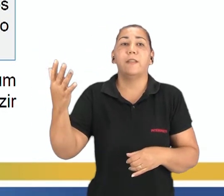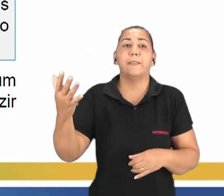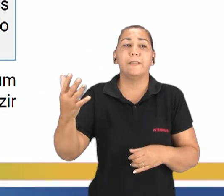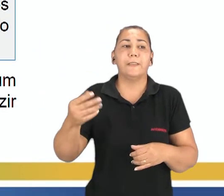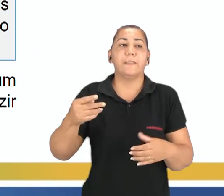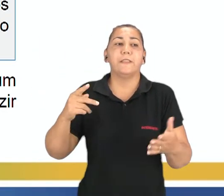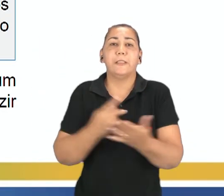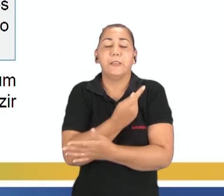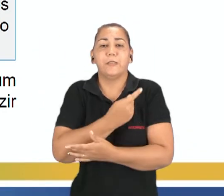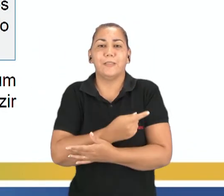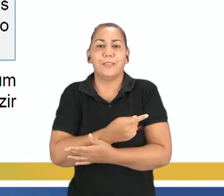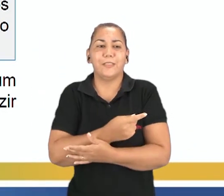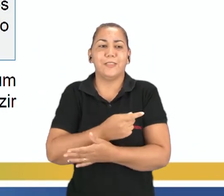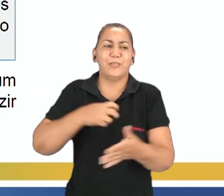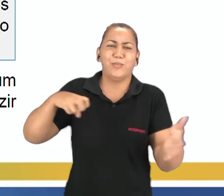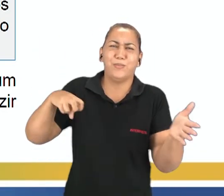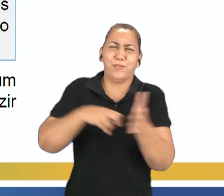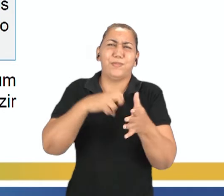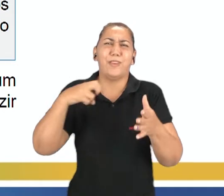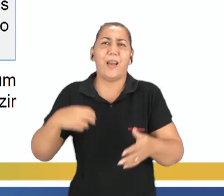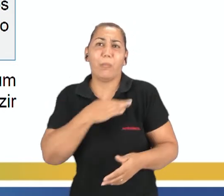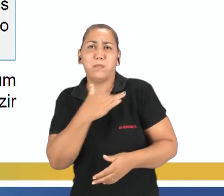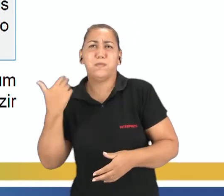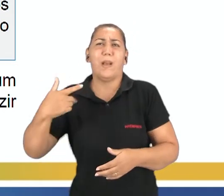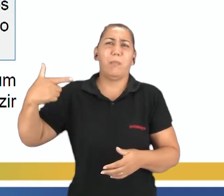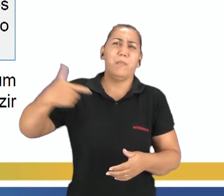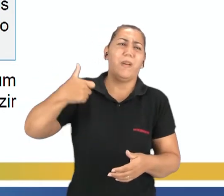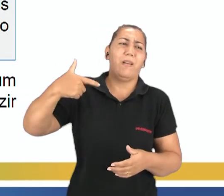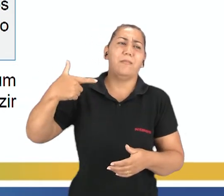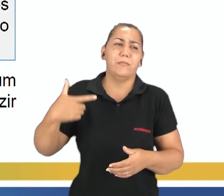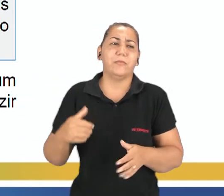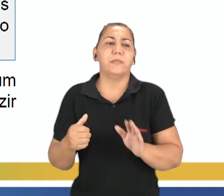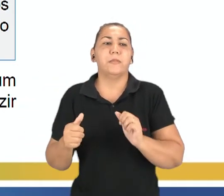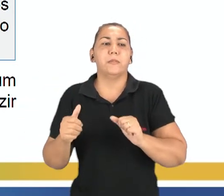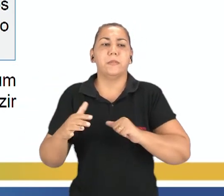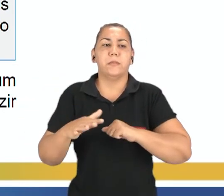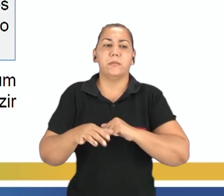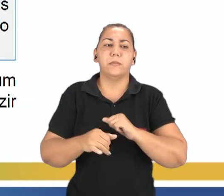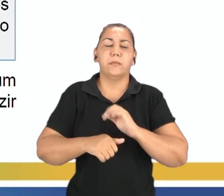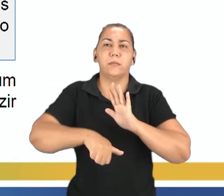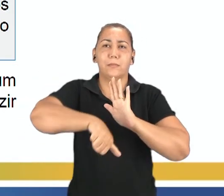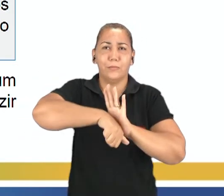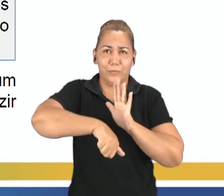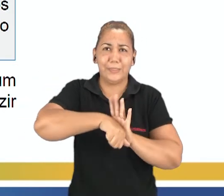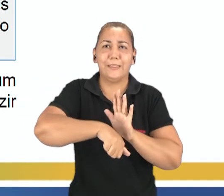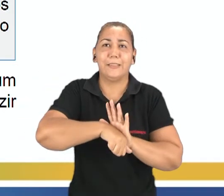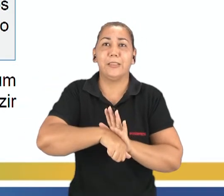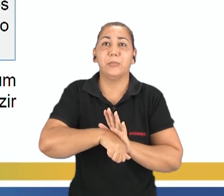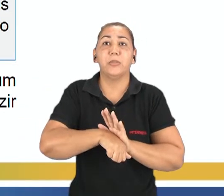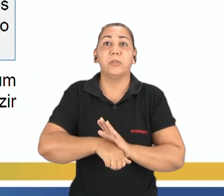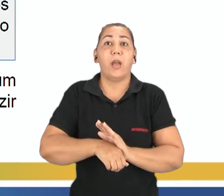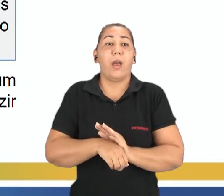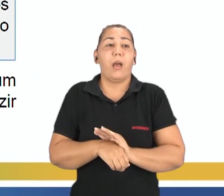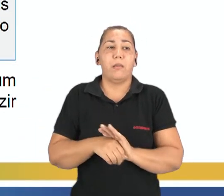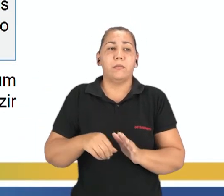como acidentes, tragédias, crimes, e o repórter entrevista pessoas que testemunham ou